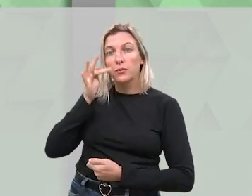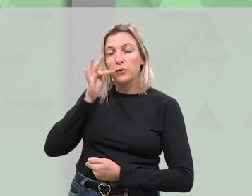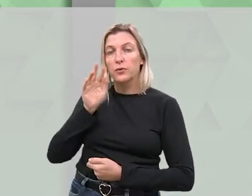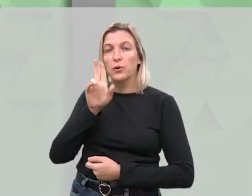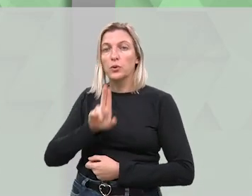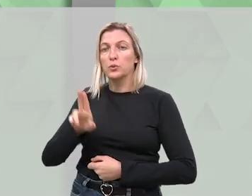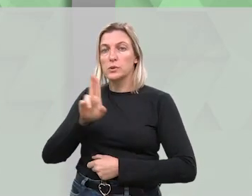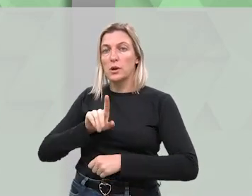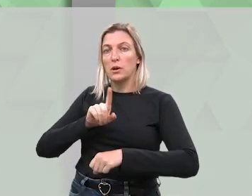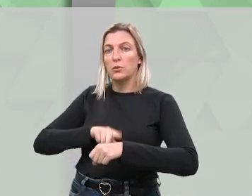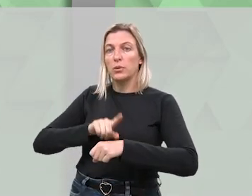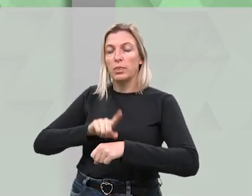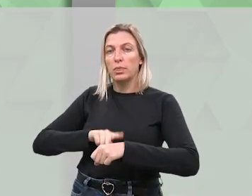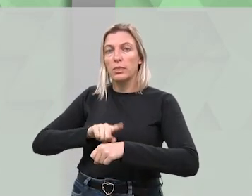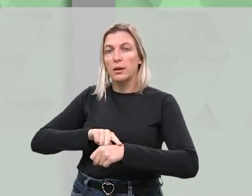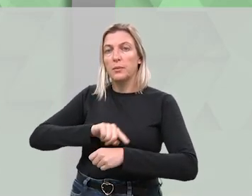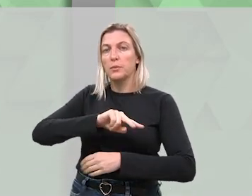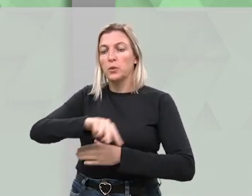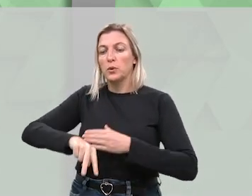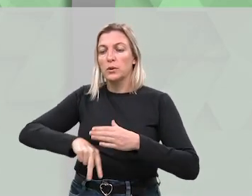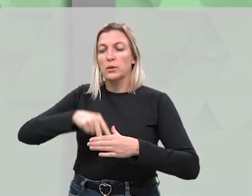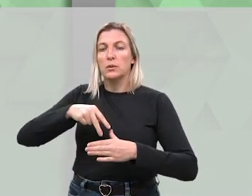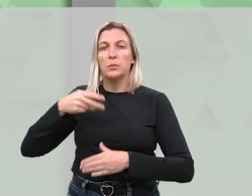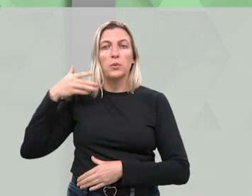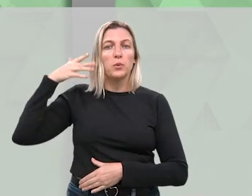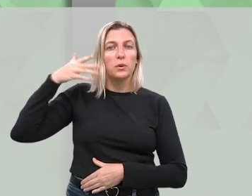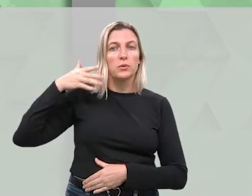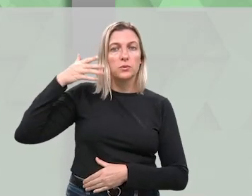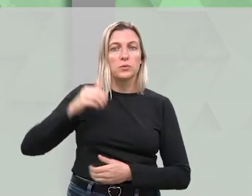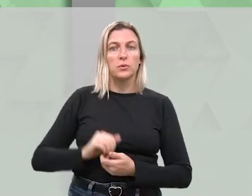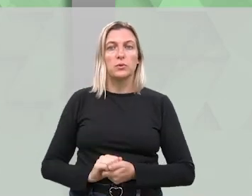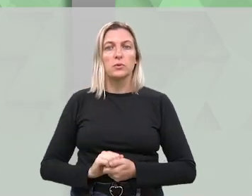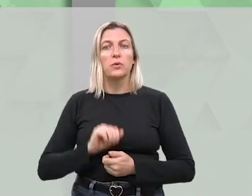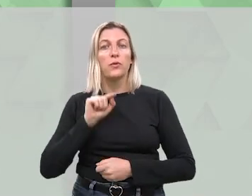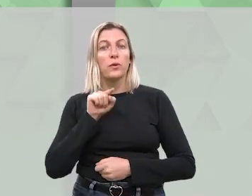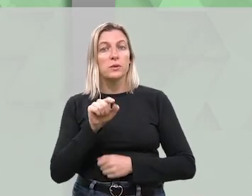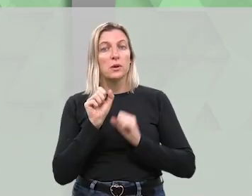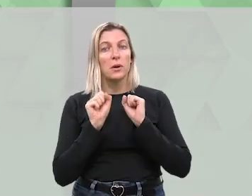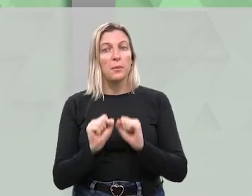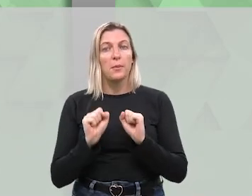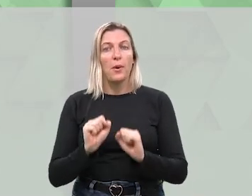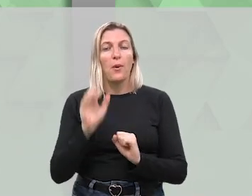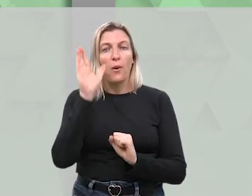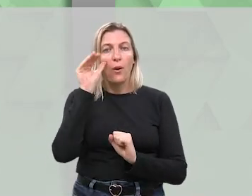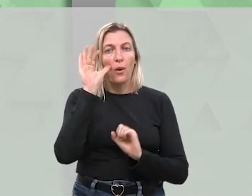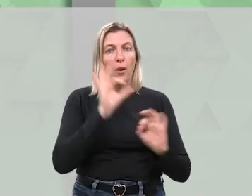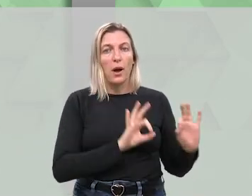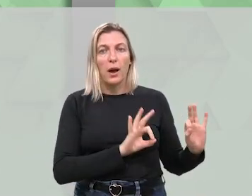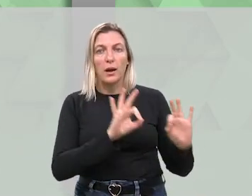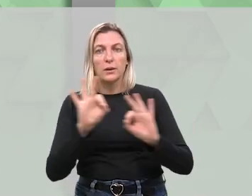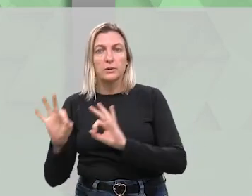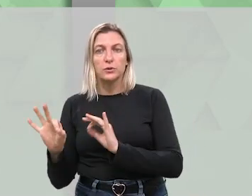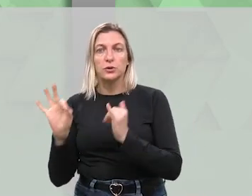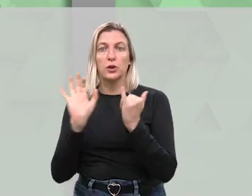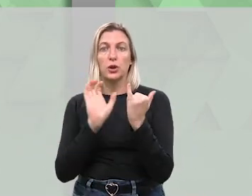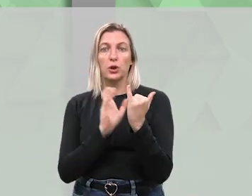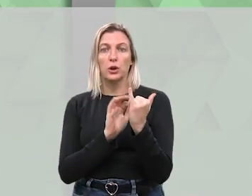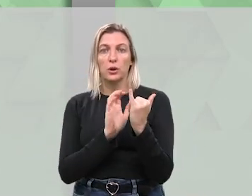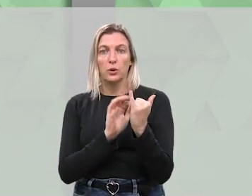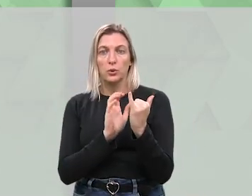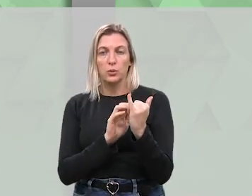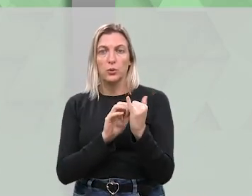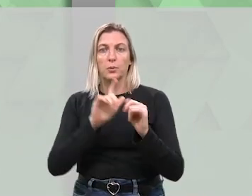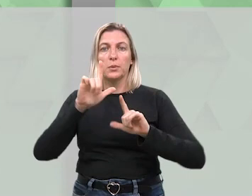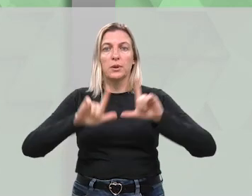Parente ocuparam a tribuna no expediente político. As manifestações podem ser acompanhadas na íntegra no canal do